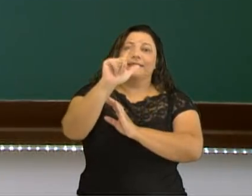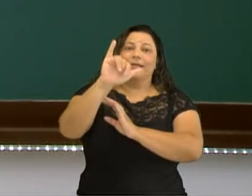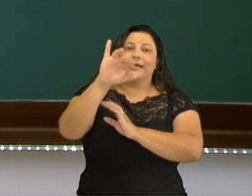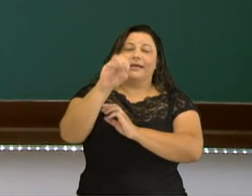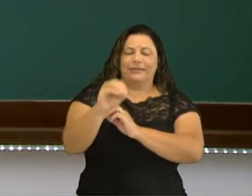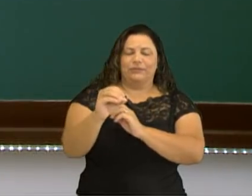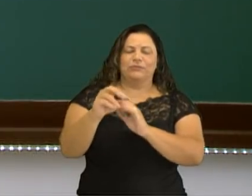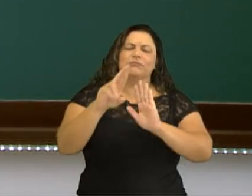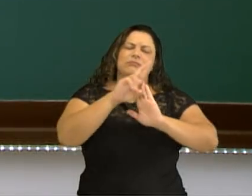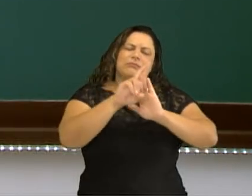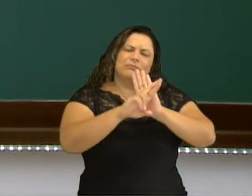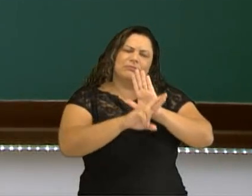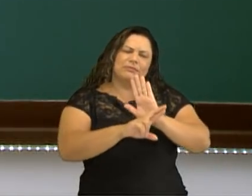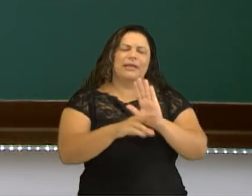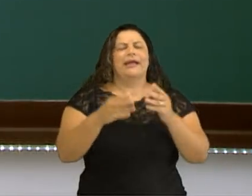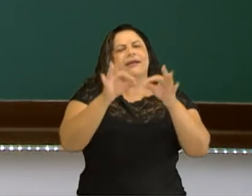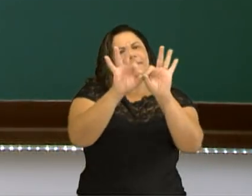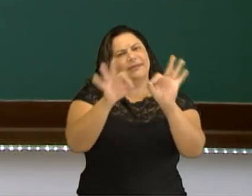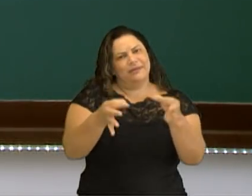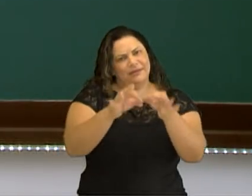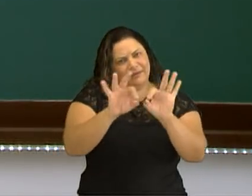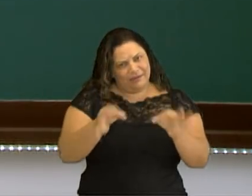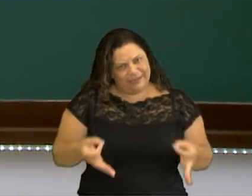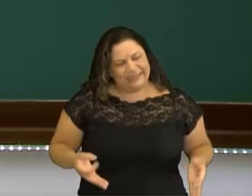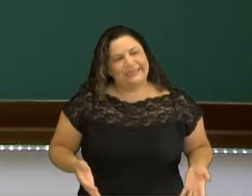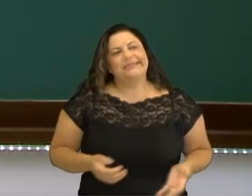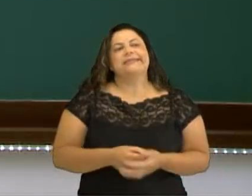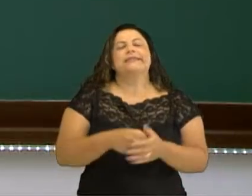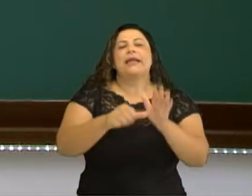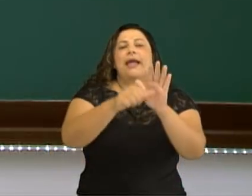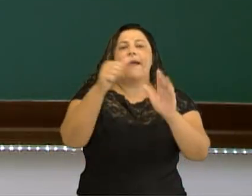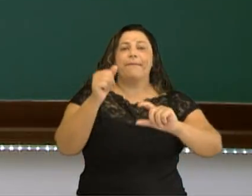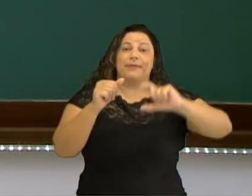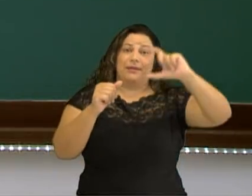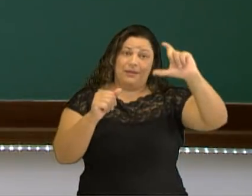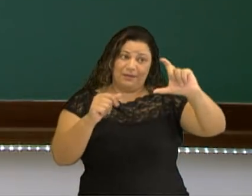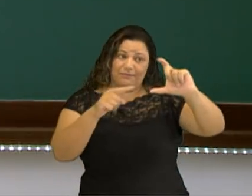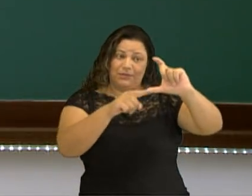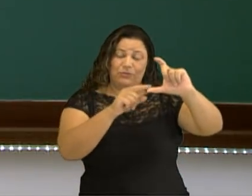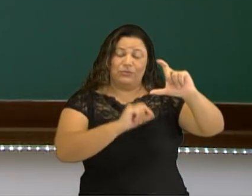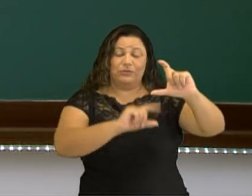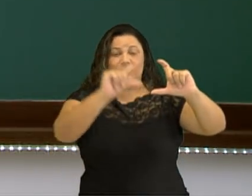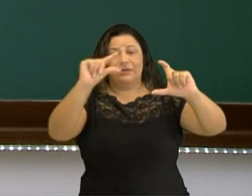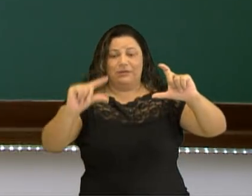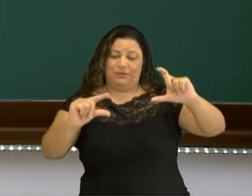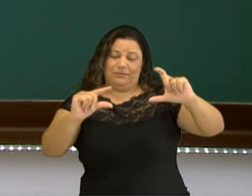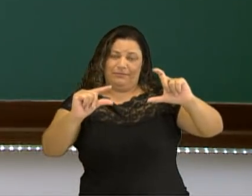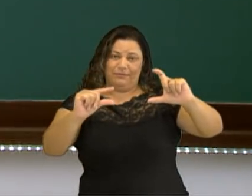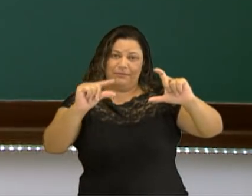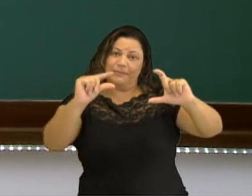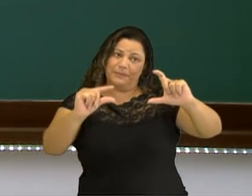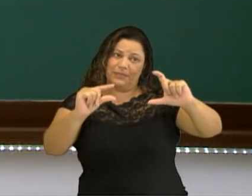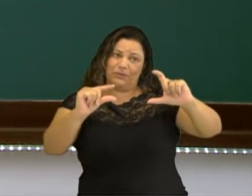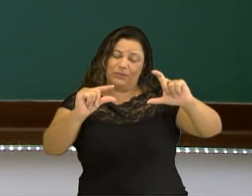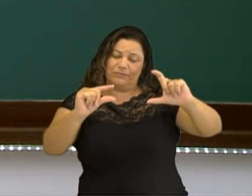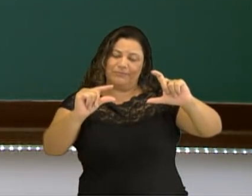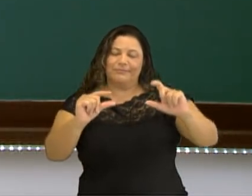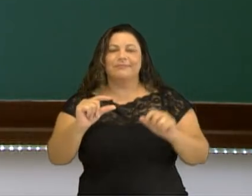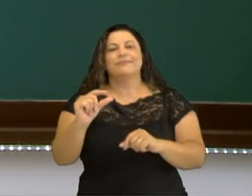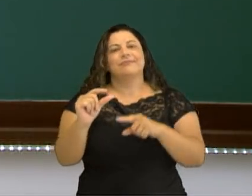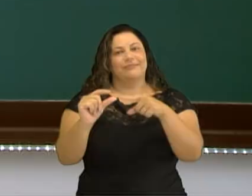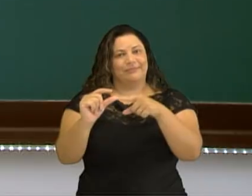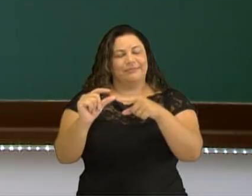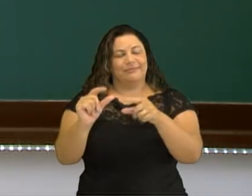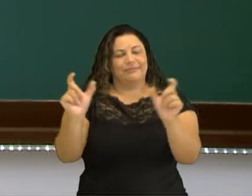simples essas regras, né? Manter ele destacado com a primeira letra do nome do gênero maiúscula e a segunda letra do